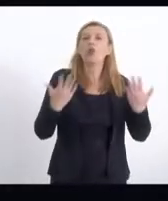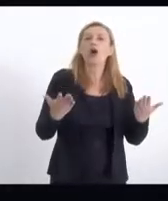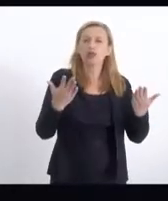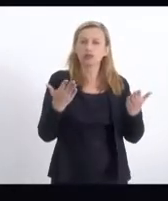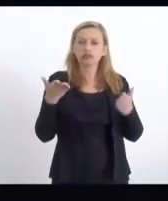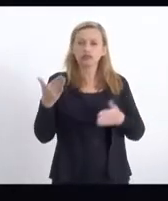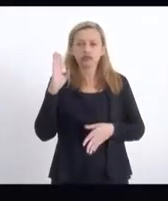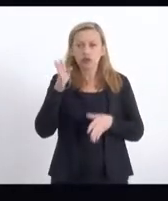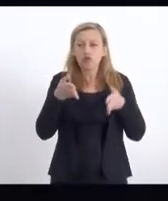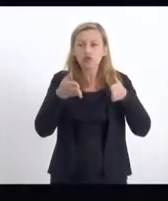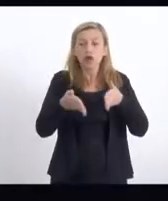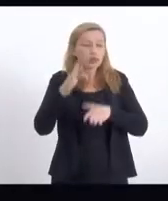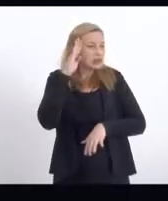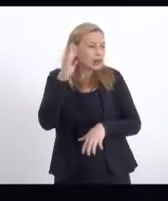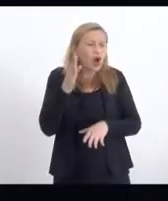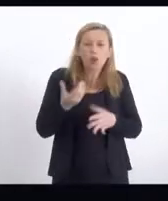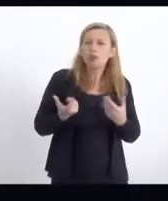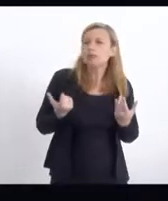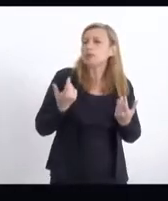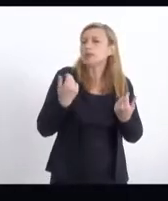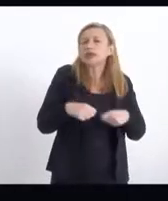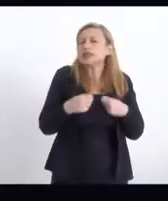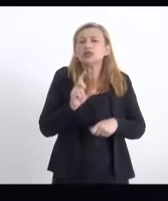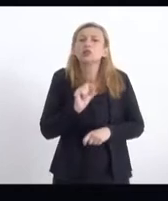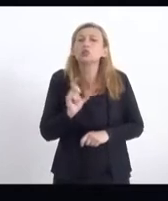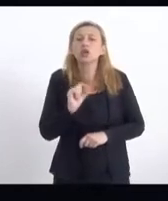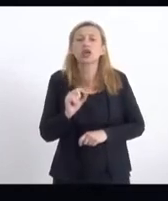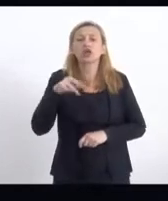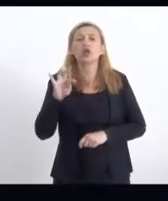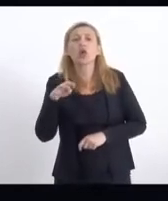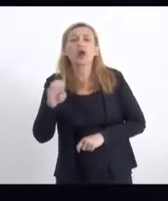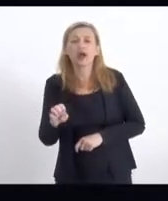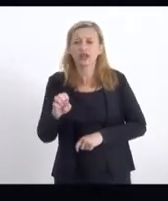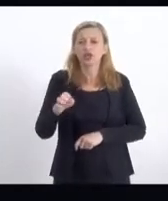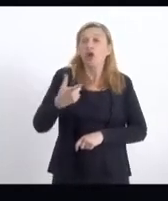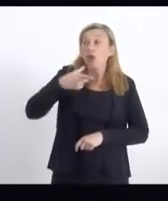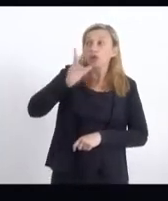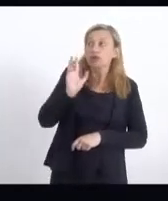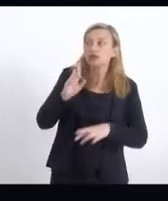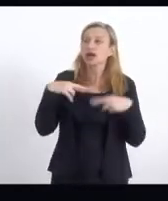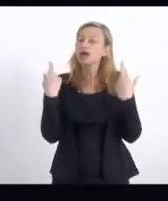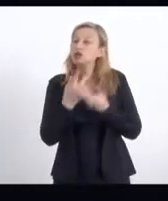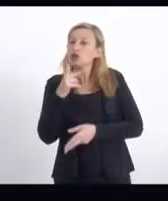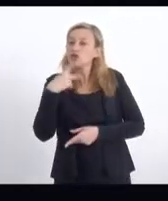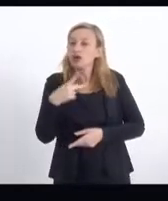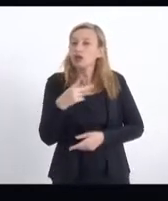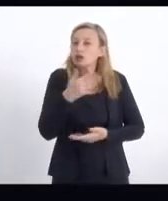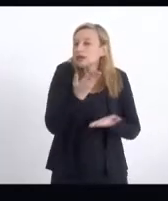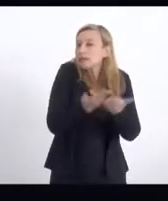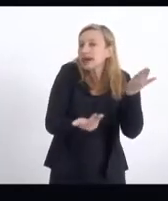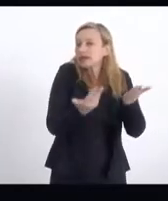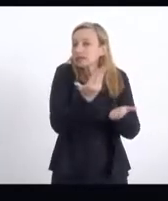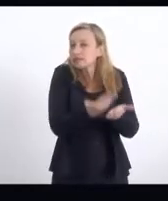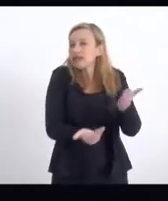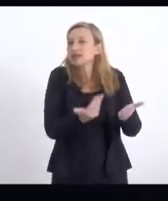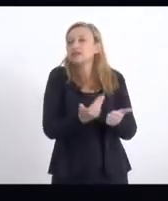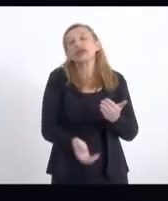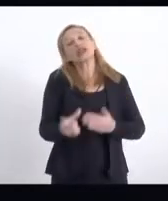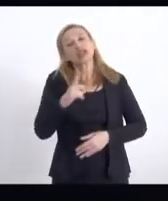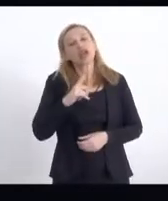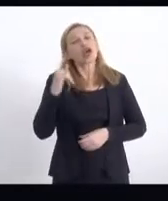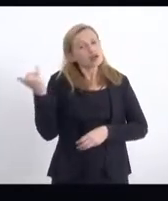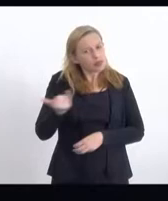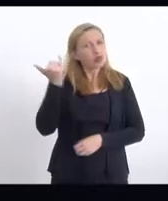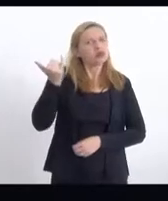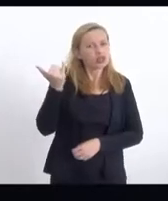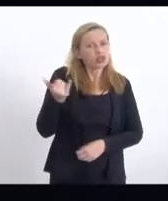dizer, o que precisa para o Noroeste? Ontem, na reunião, se falou muito de perdas que o Noroeste teve. E é importante a